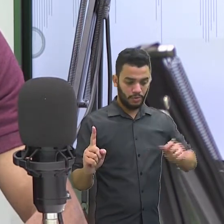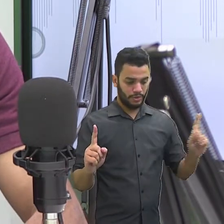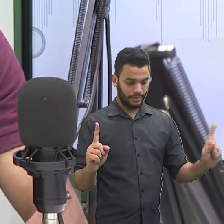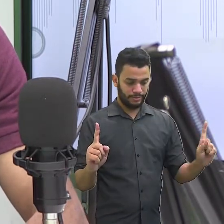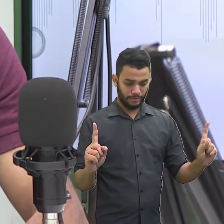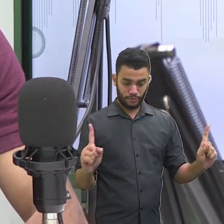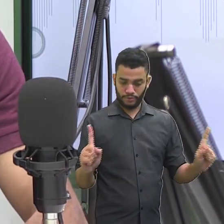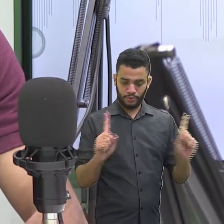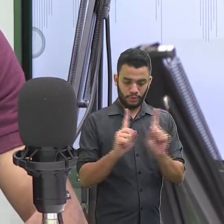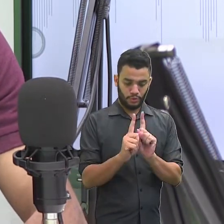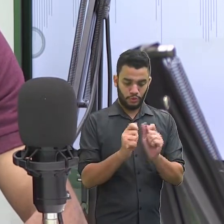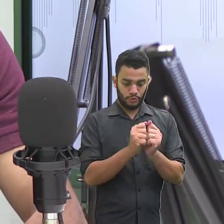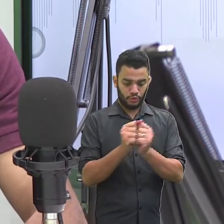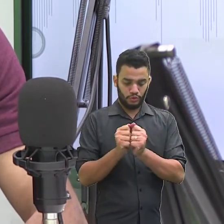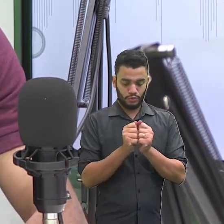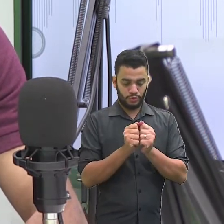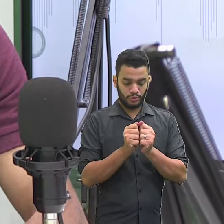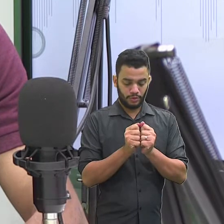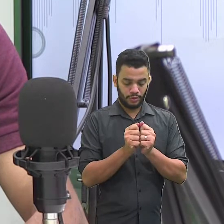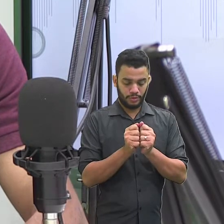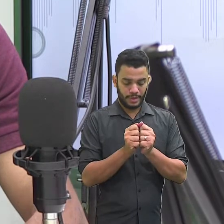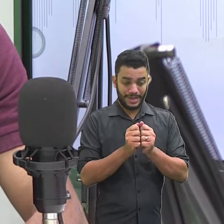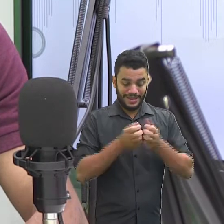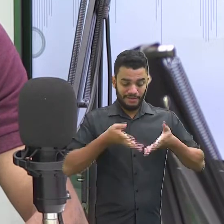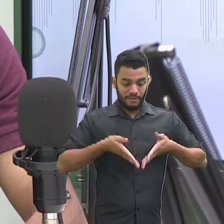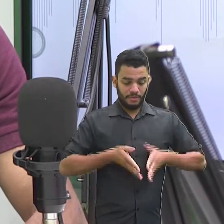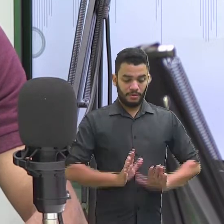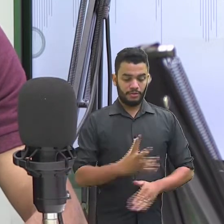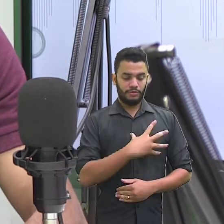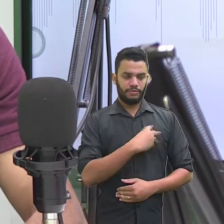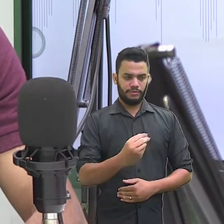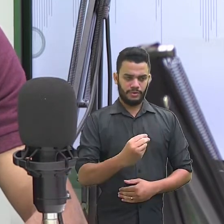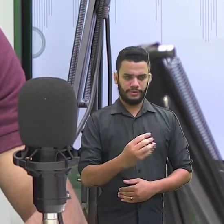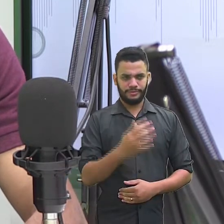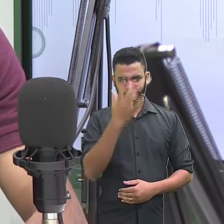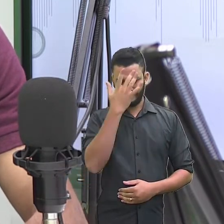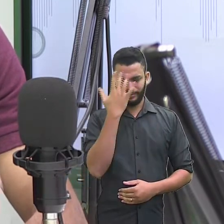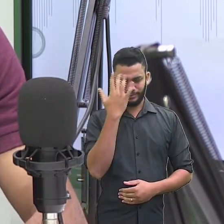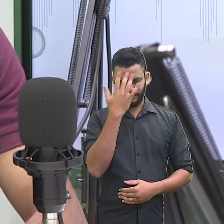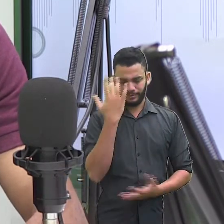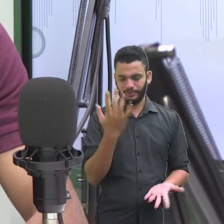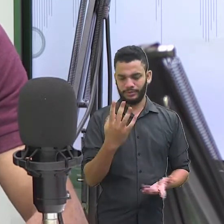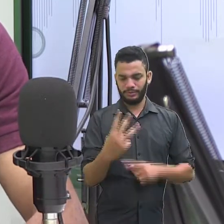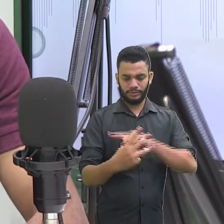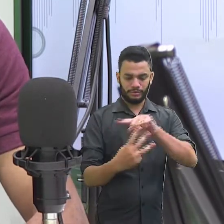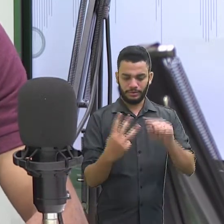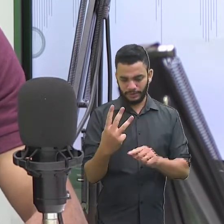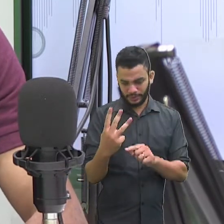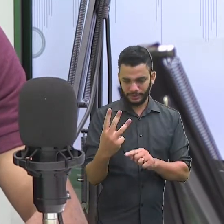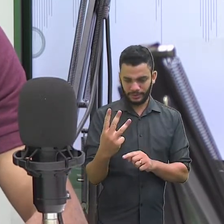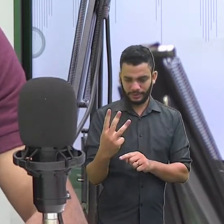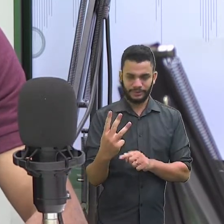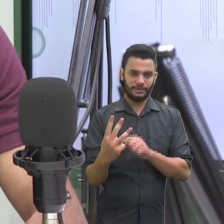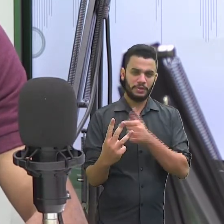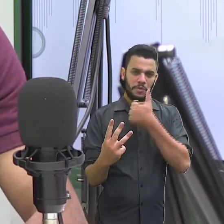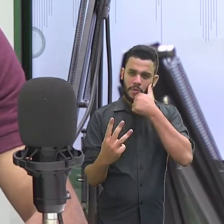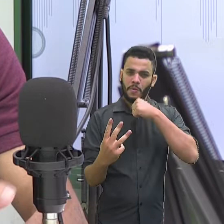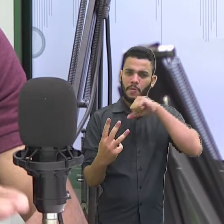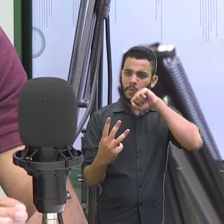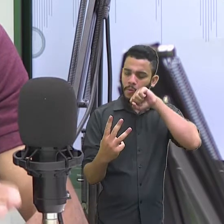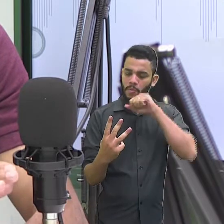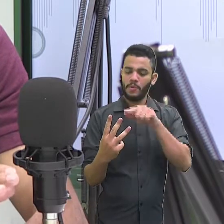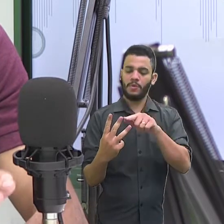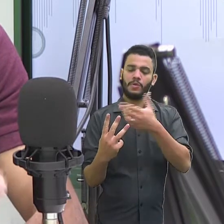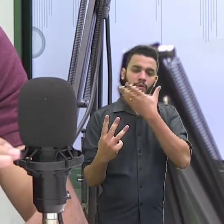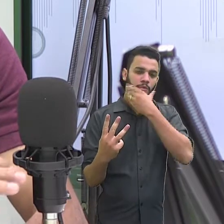biológica e também com questão afetiva, sem dúvida alguma. E a família, tal qual Deus planejou,